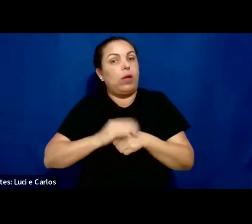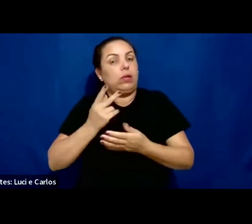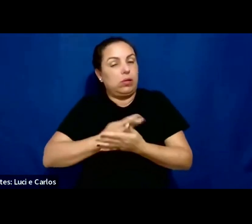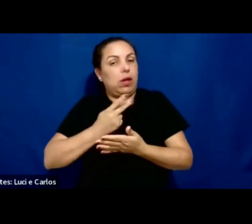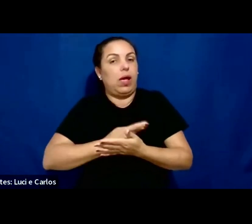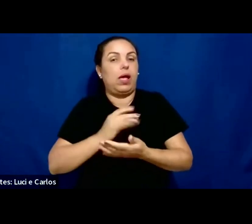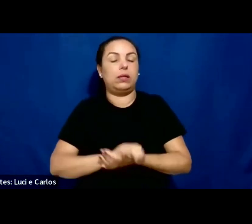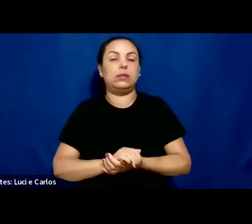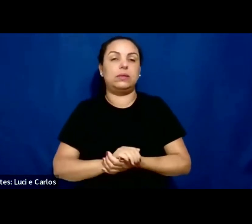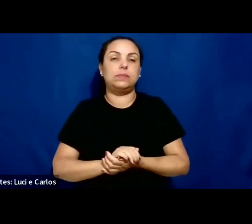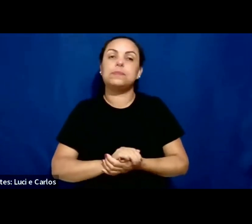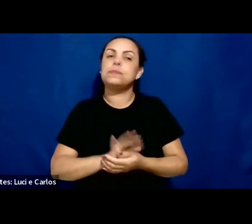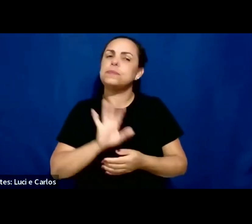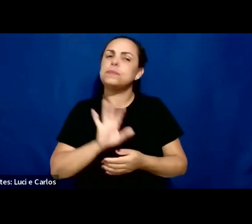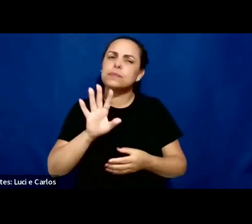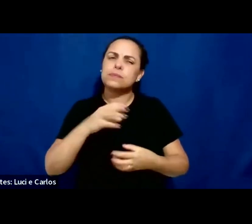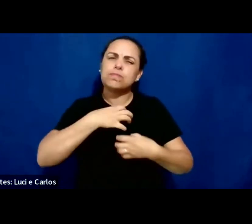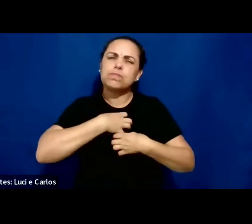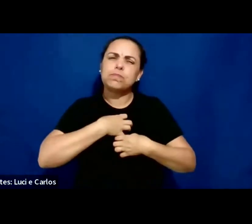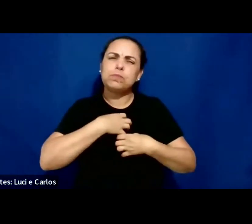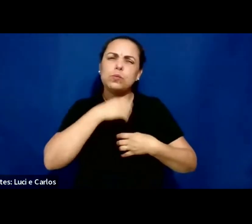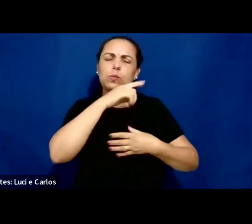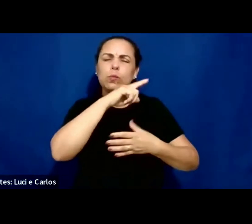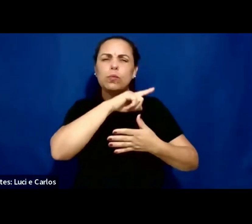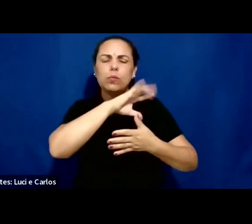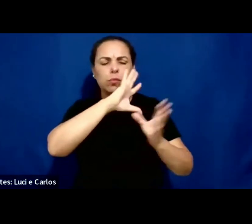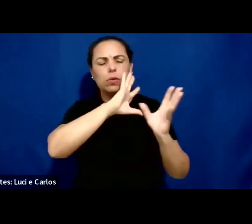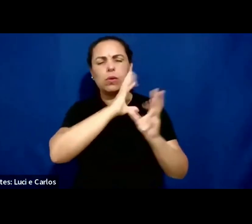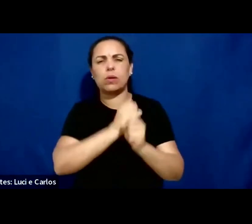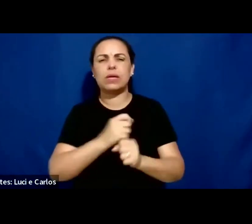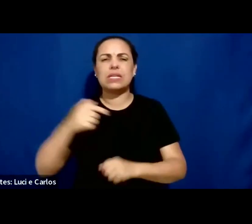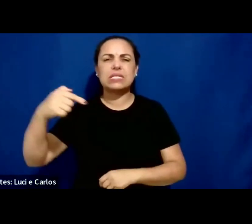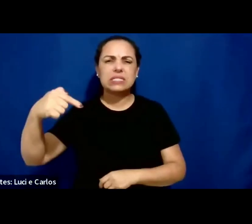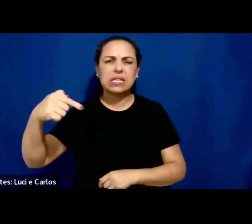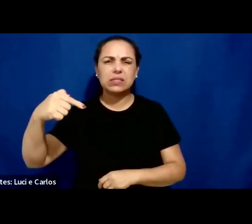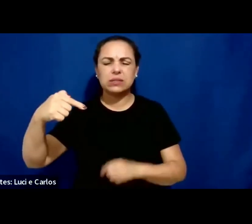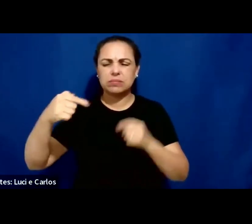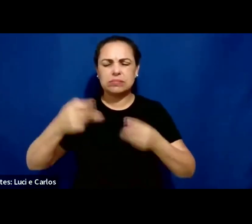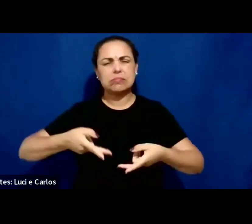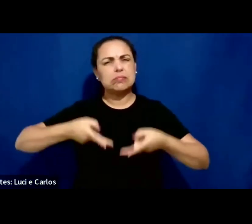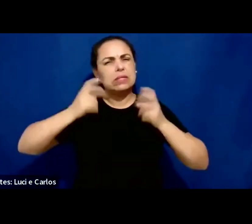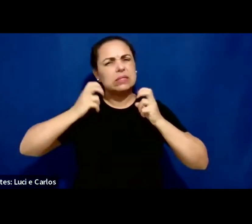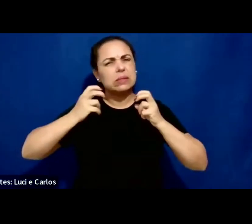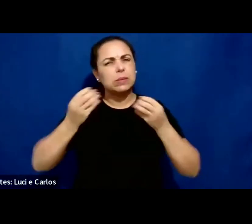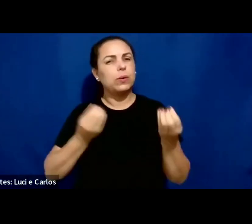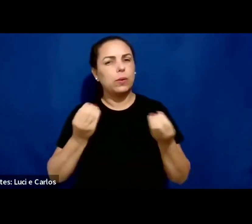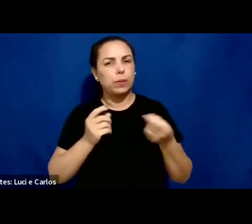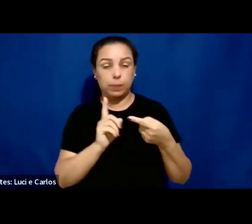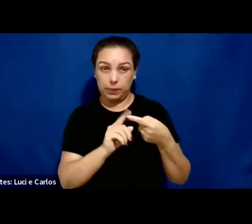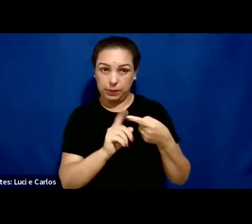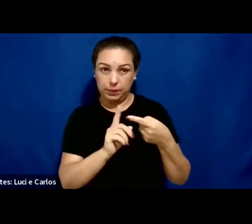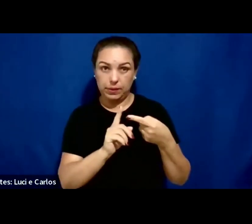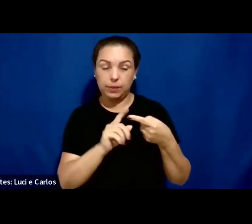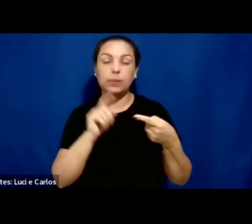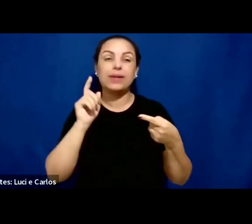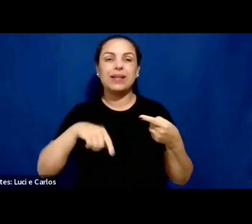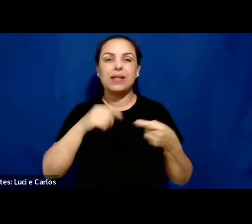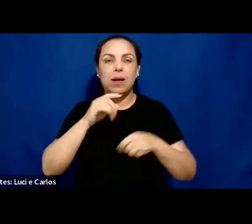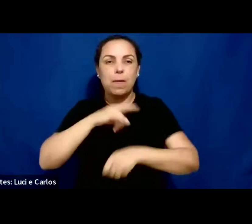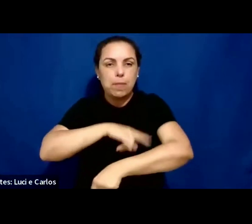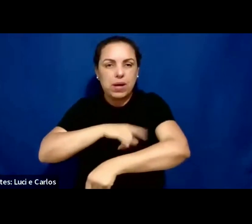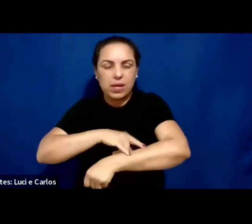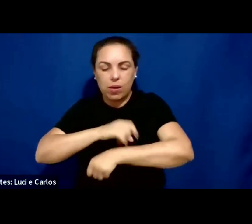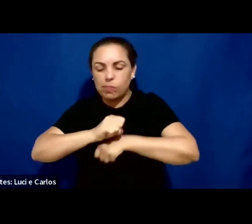7 principais sintomas do câncer de intestino? Como é que nós devemos saber? Primeiro, sangue nas